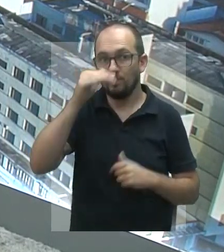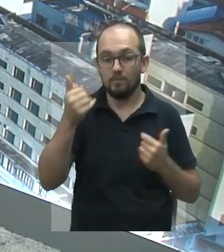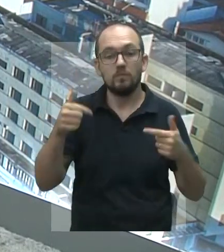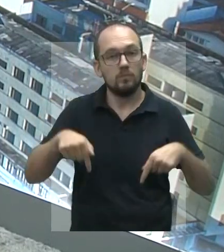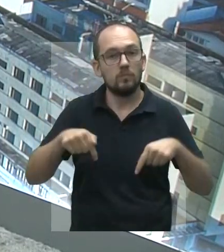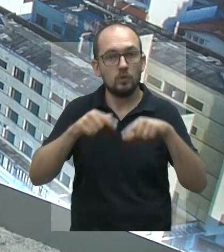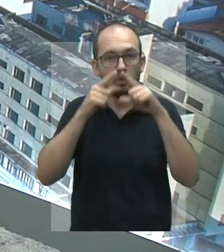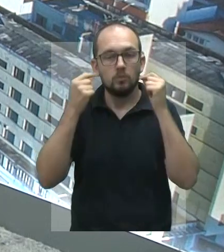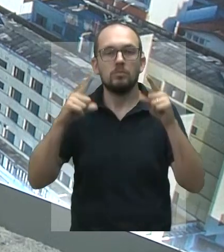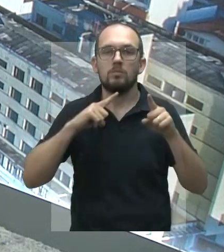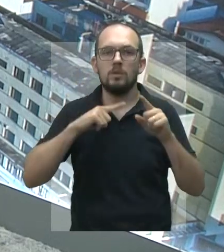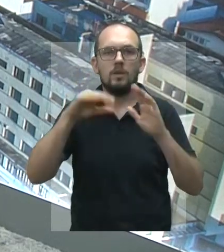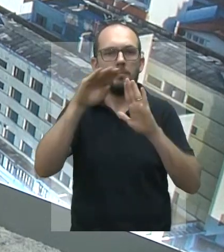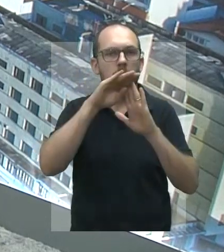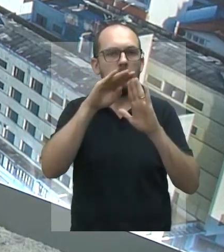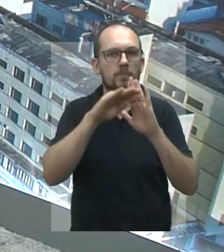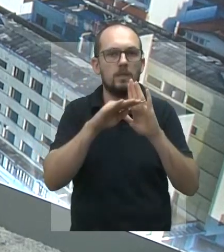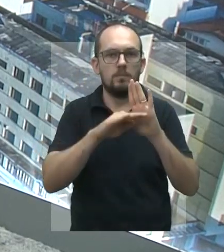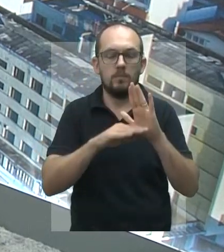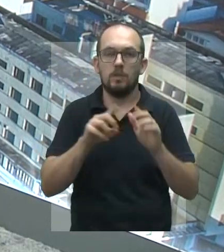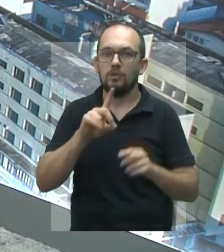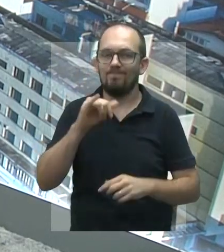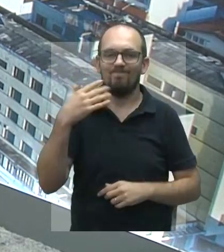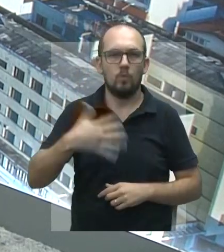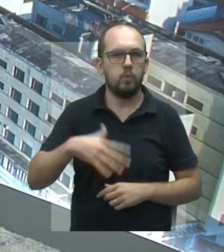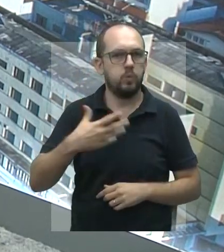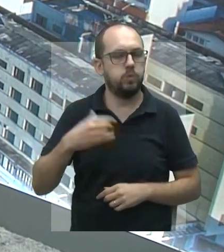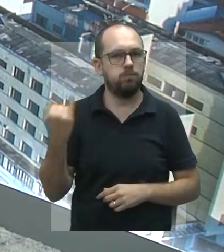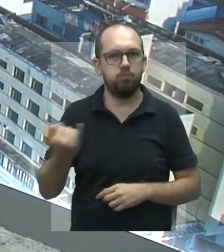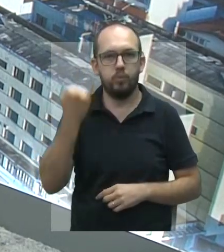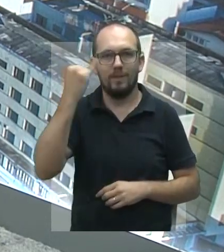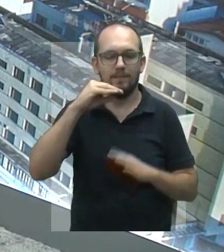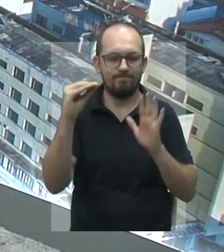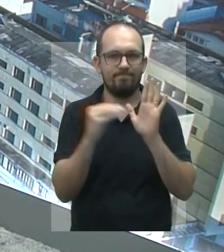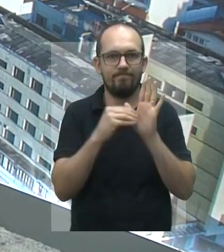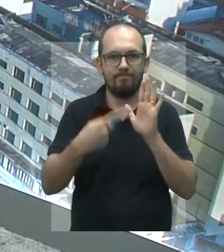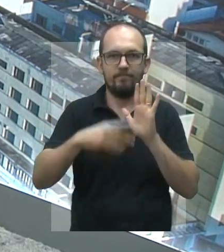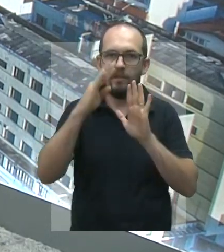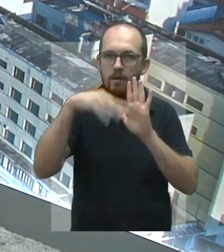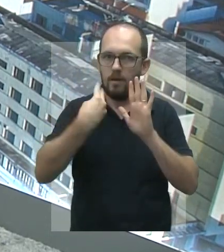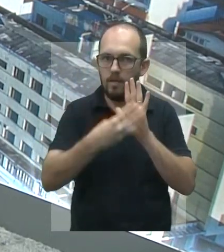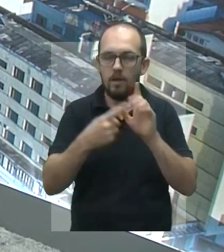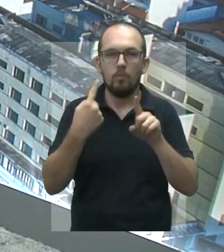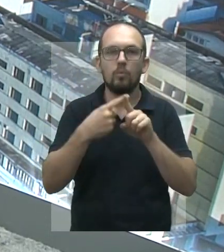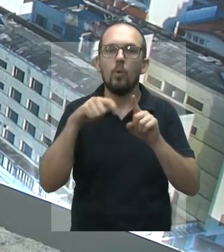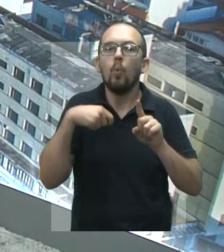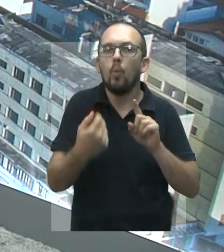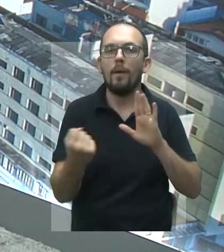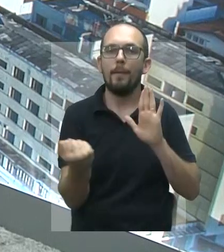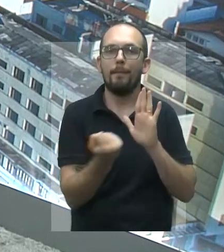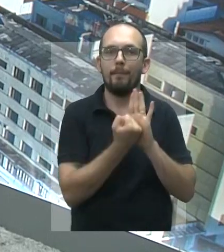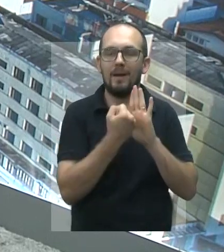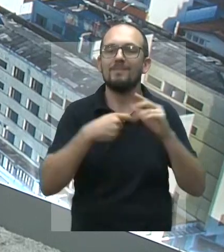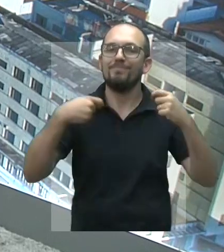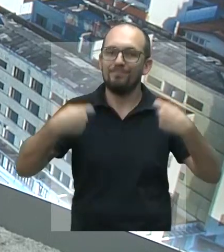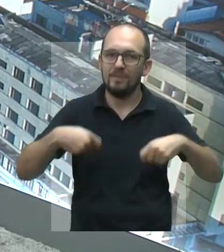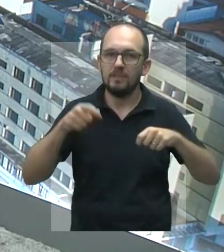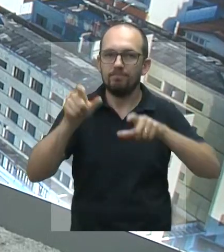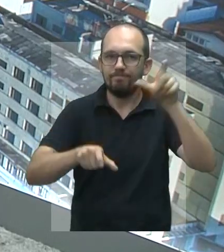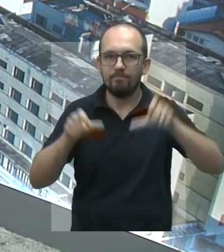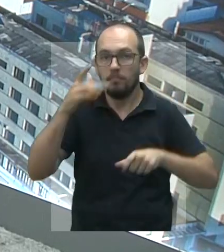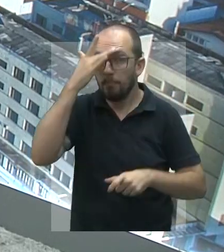as festividades, uma das datas mais importantes do nosso calendário e que marca a necessidade do brasileiro